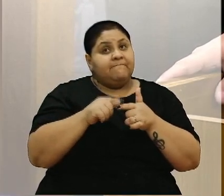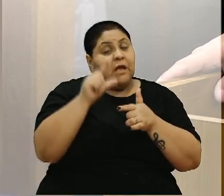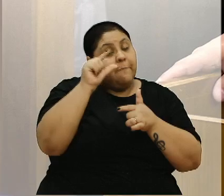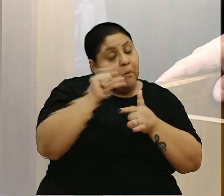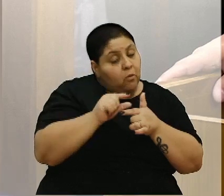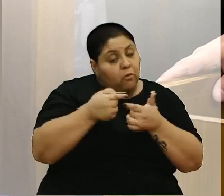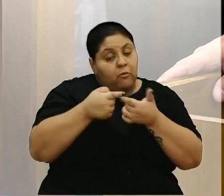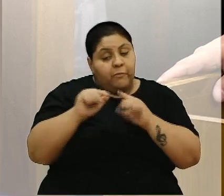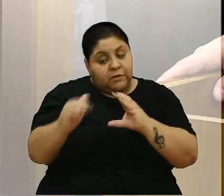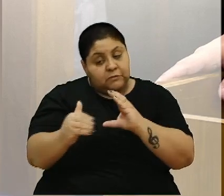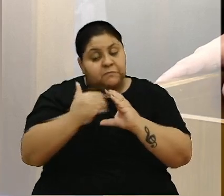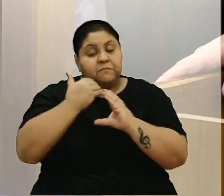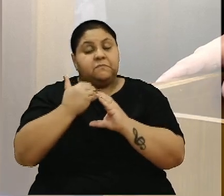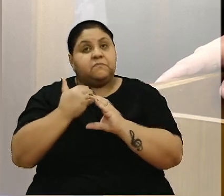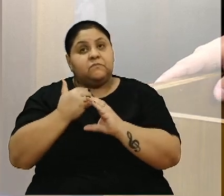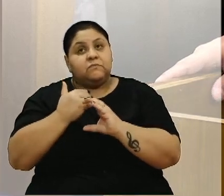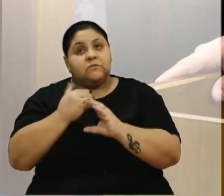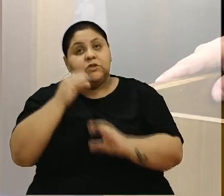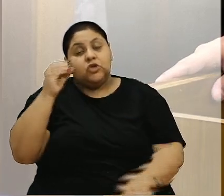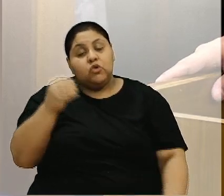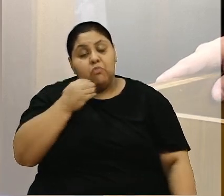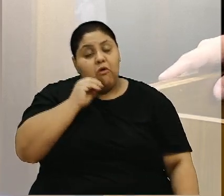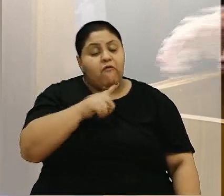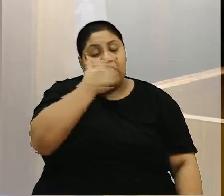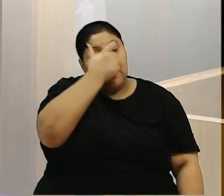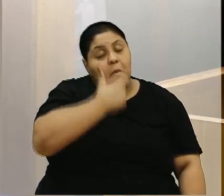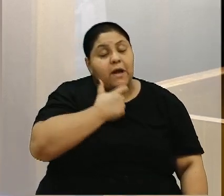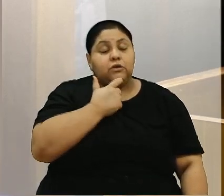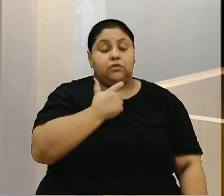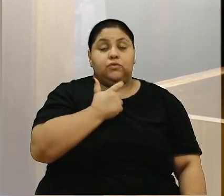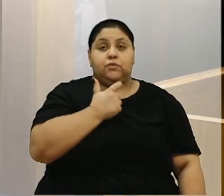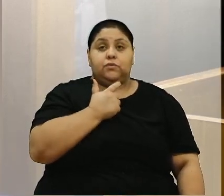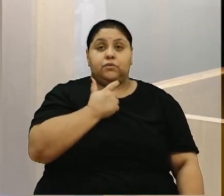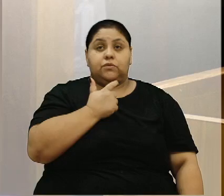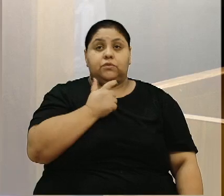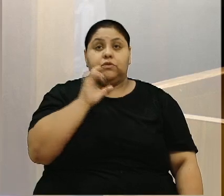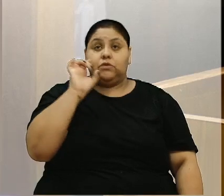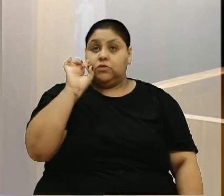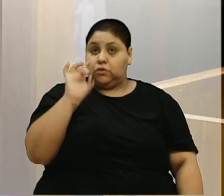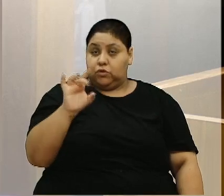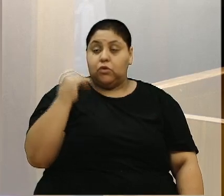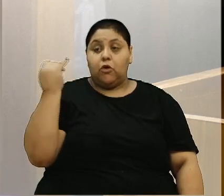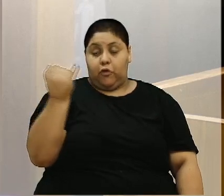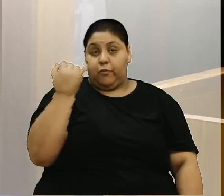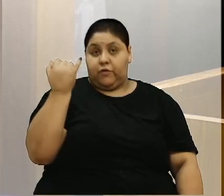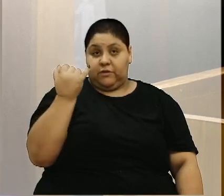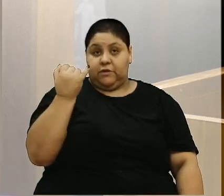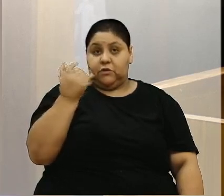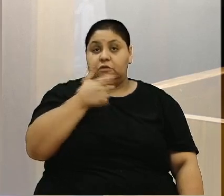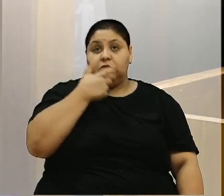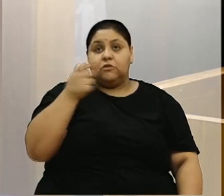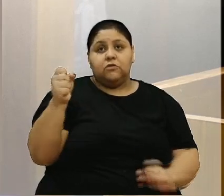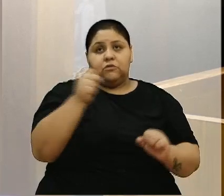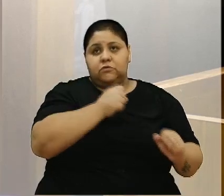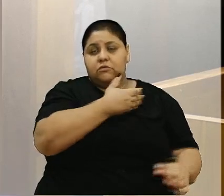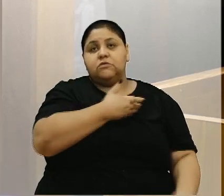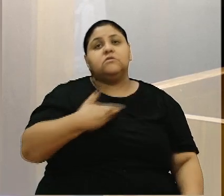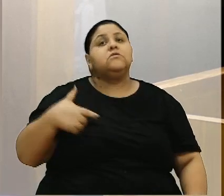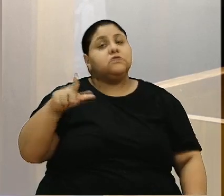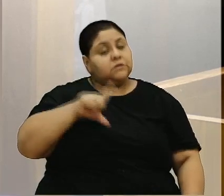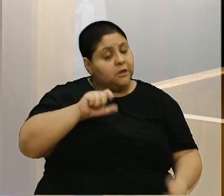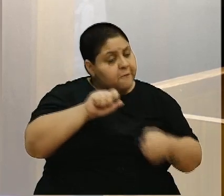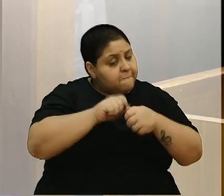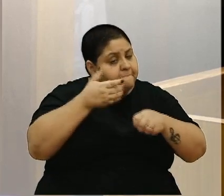recebi. E, lógico, eu acho, vereador Zanquim, aqui só uma questão importante. O poder público tem que fazer a sua